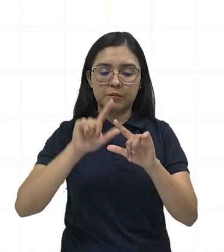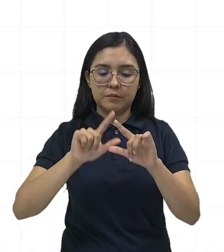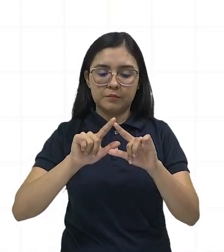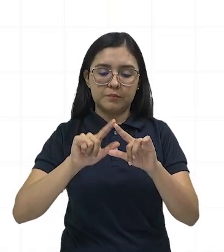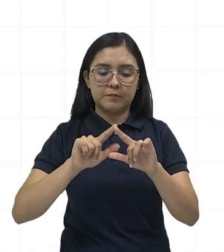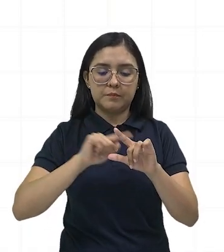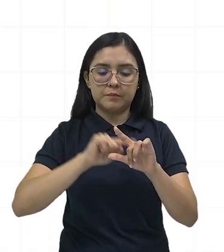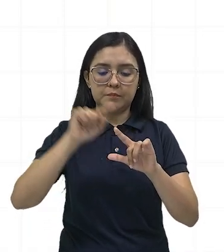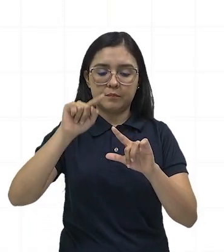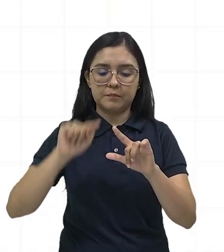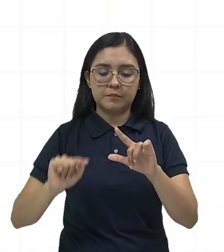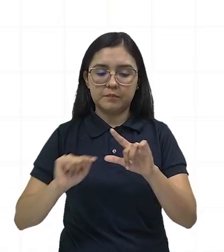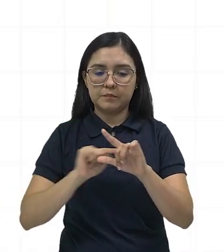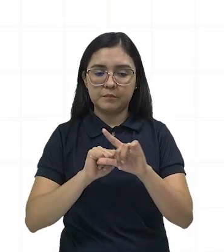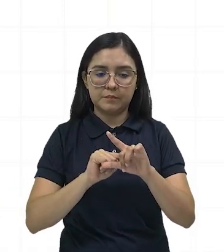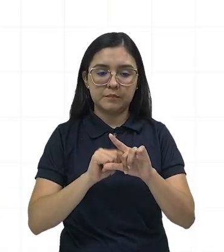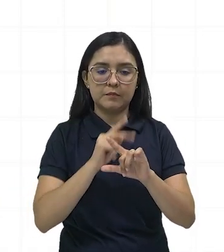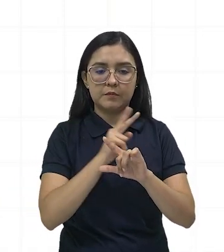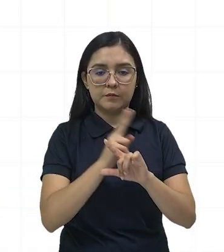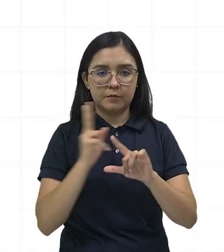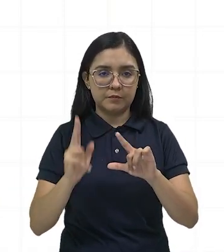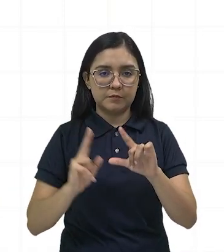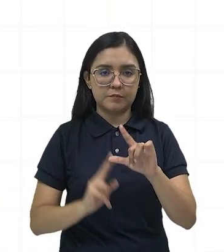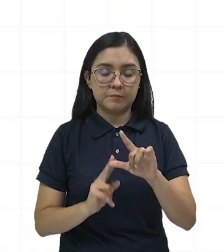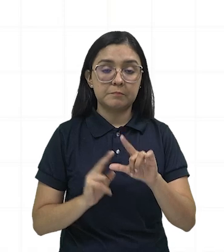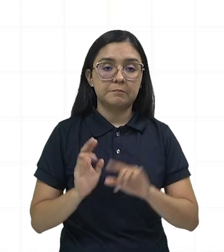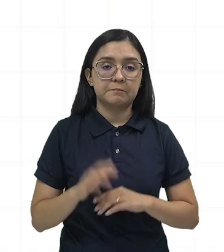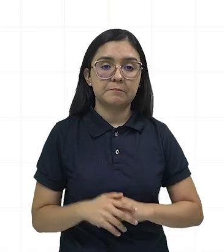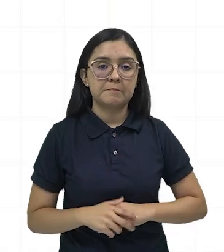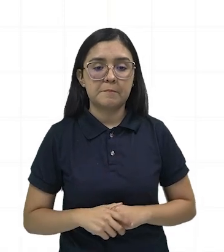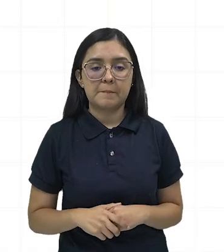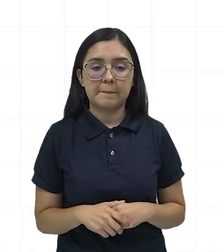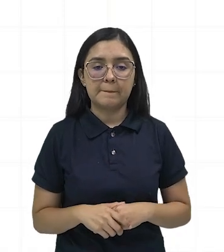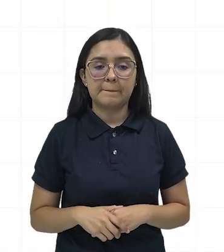de triângulo equilátero. Né?